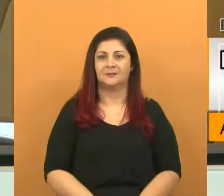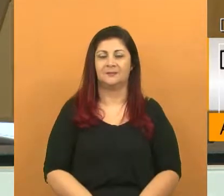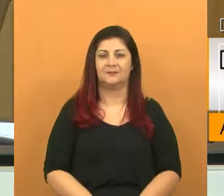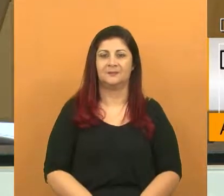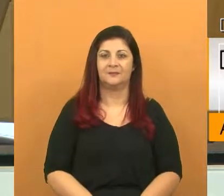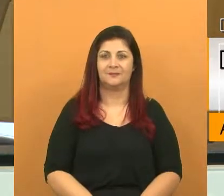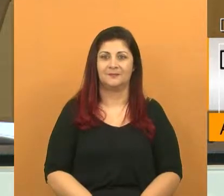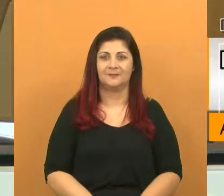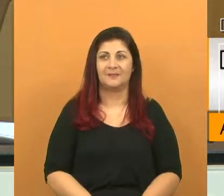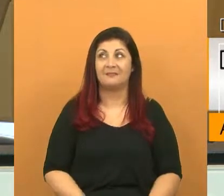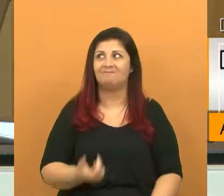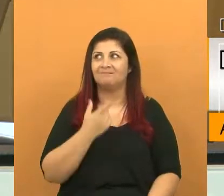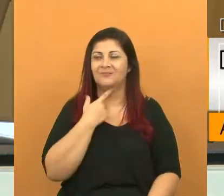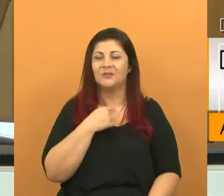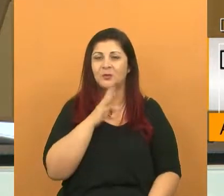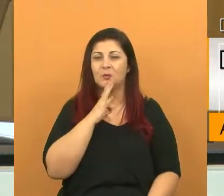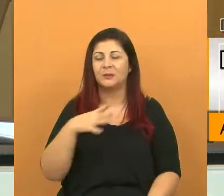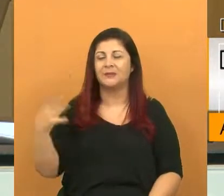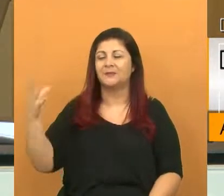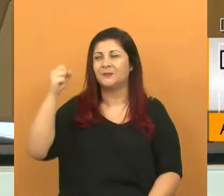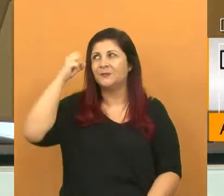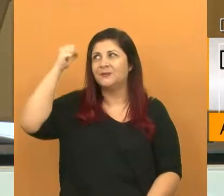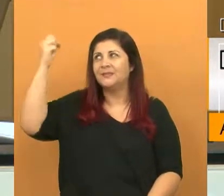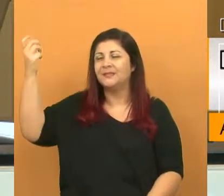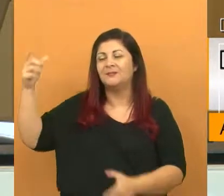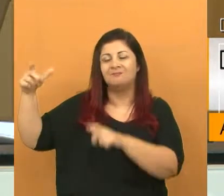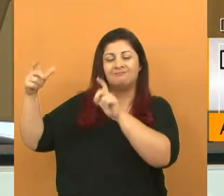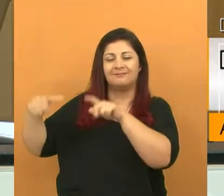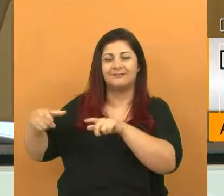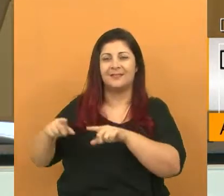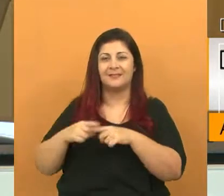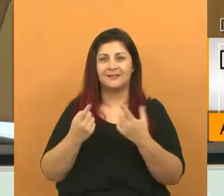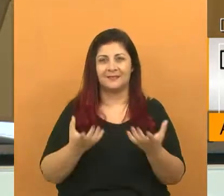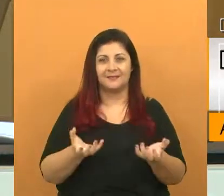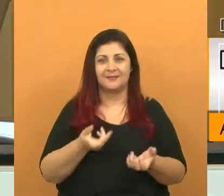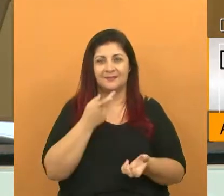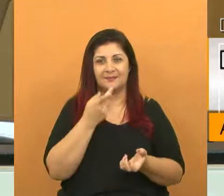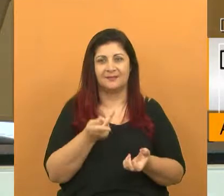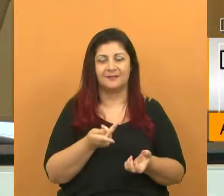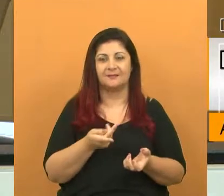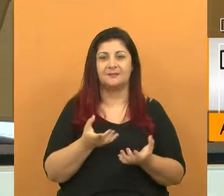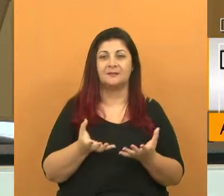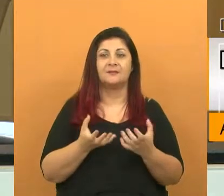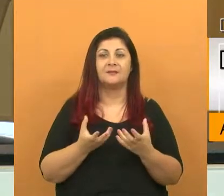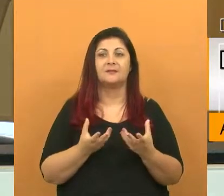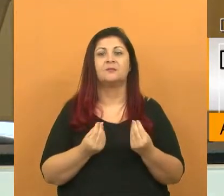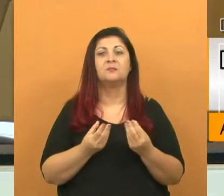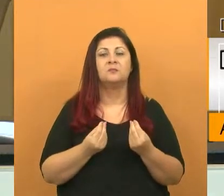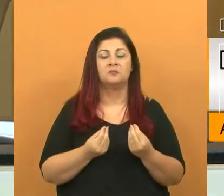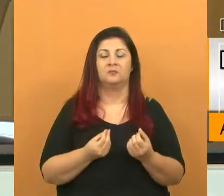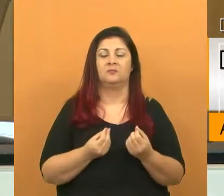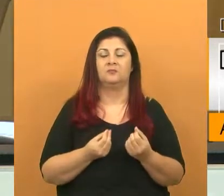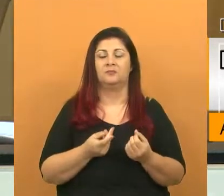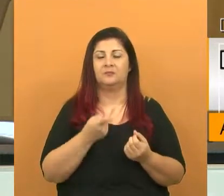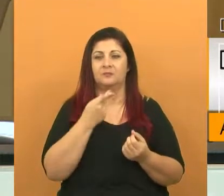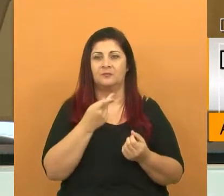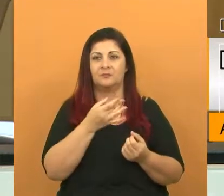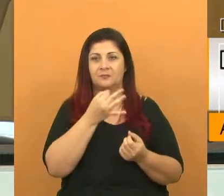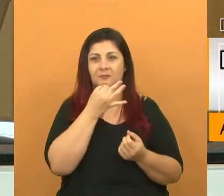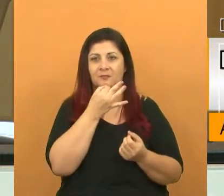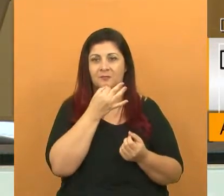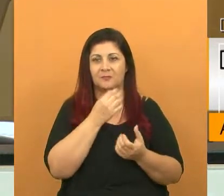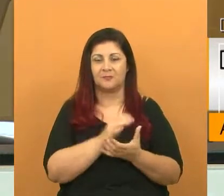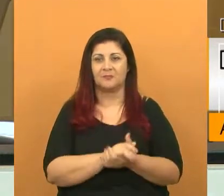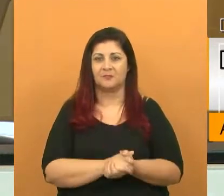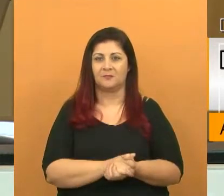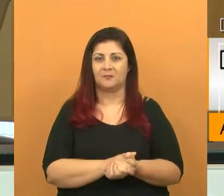da vontade de conhecer esses lugares mas eu queria ressaltar eu queria muito poder da sugestão para o nobre